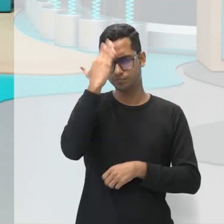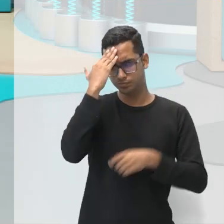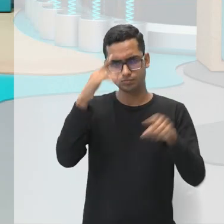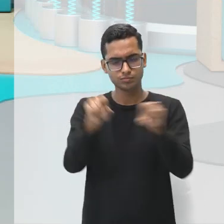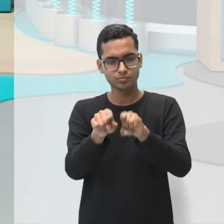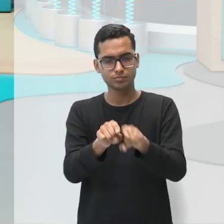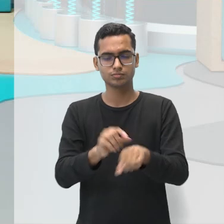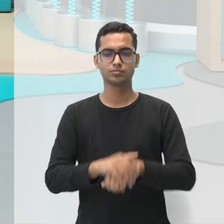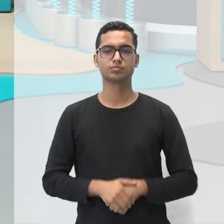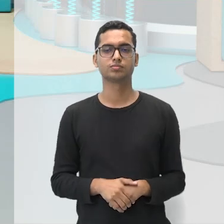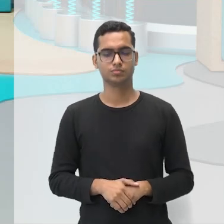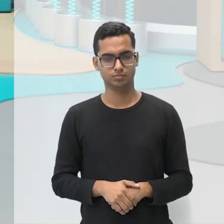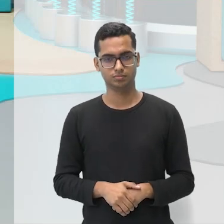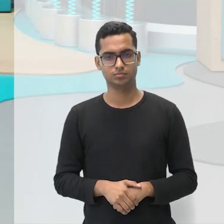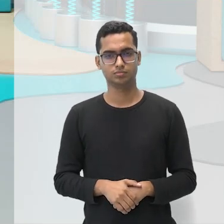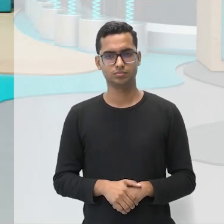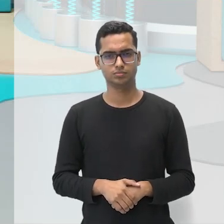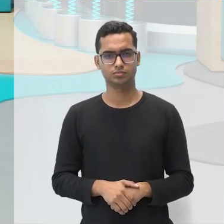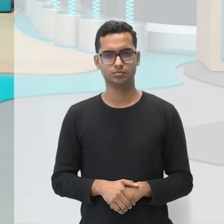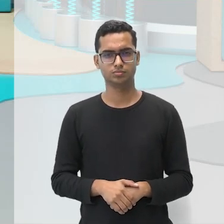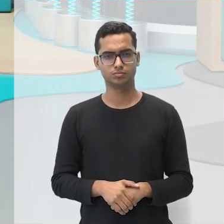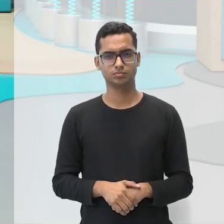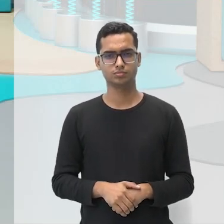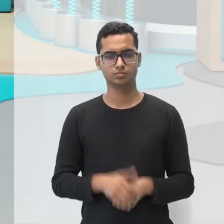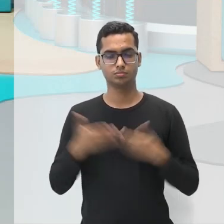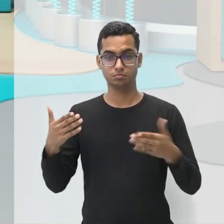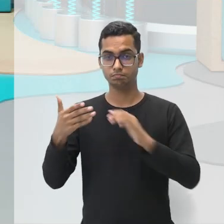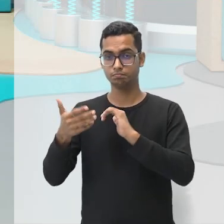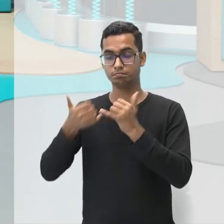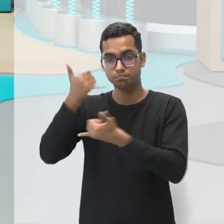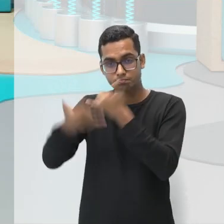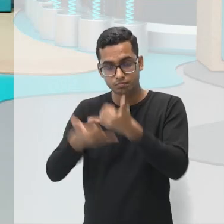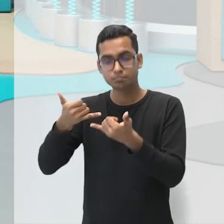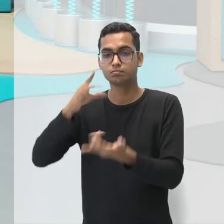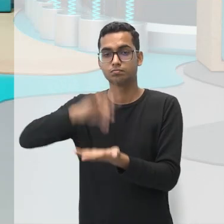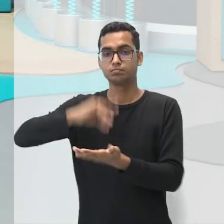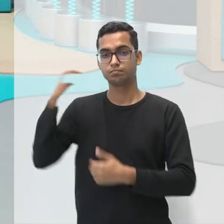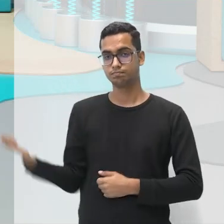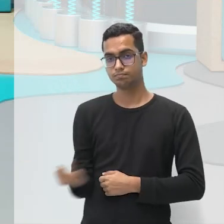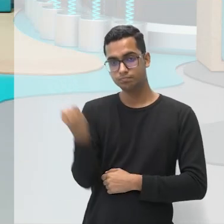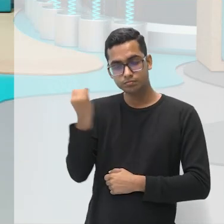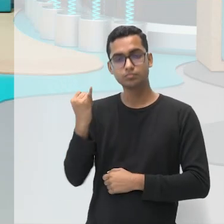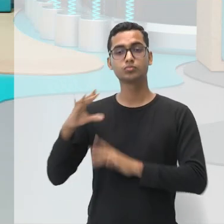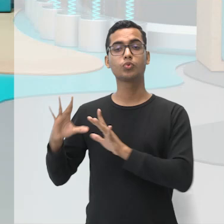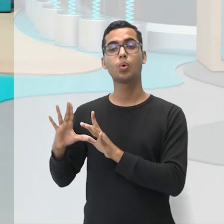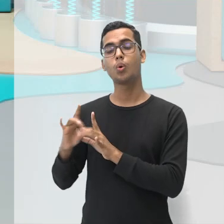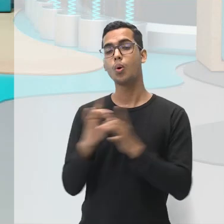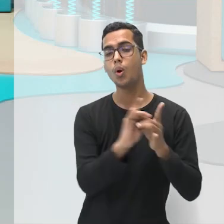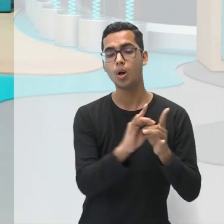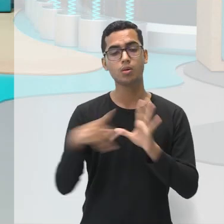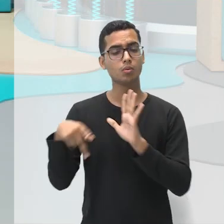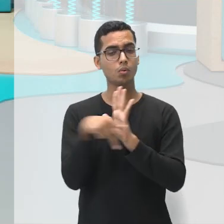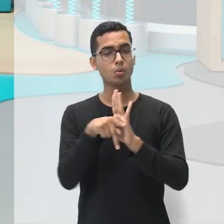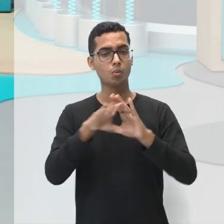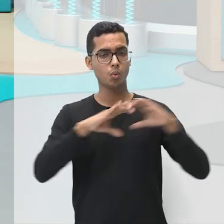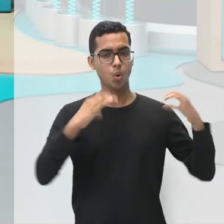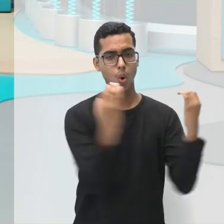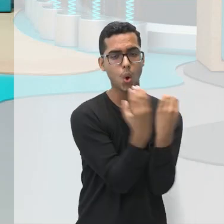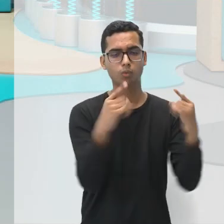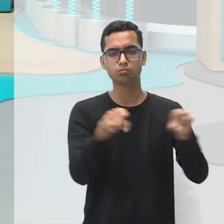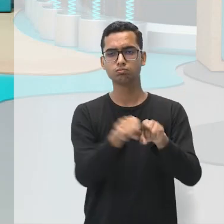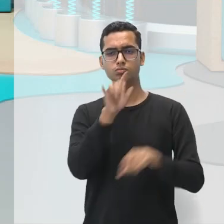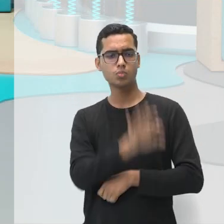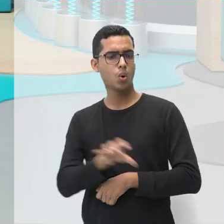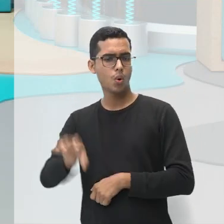conhecer, né? Então, são jogos valiosos, jogos do contexto comunitário e regional,